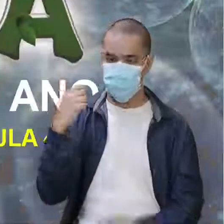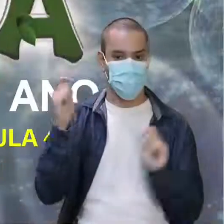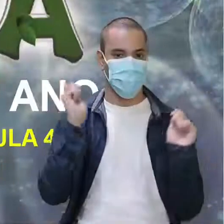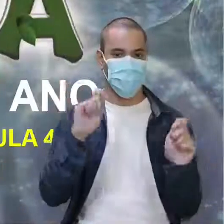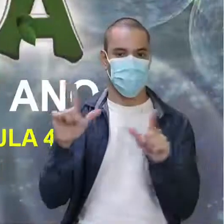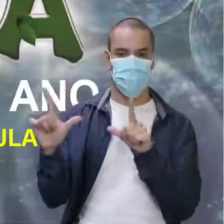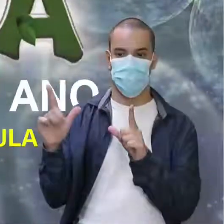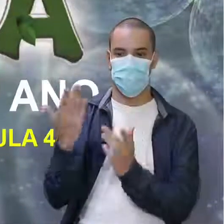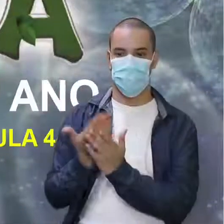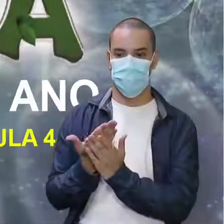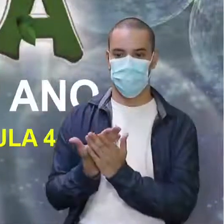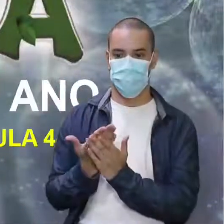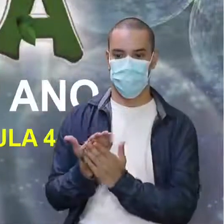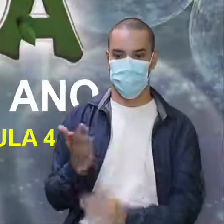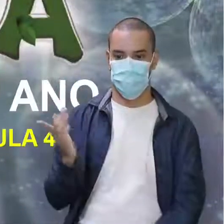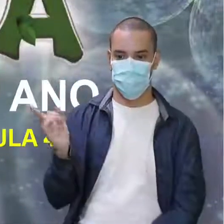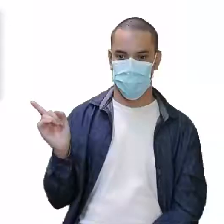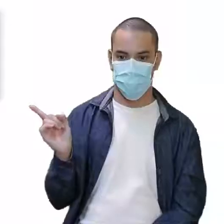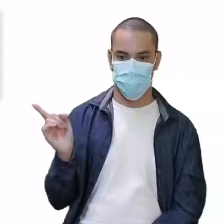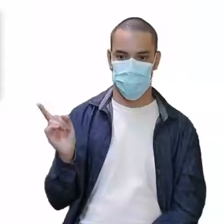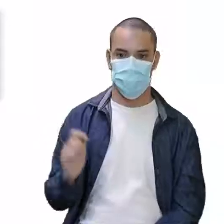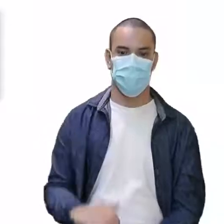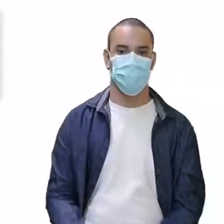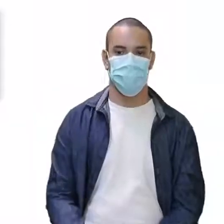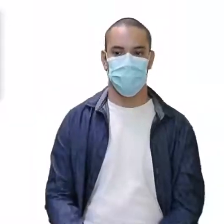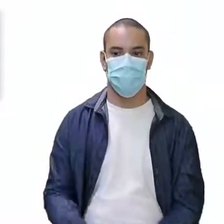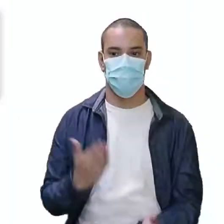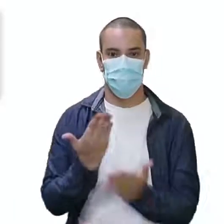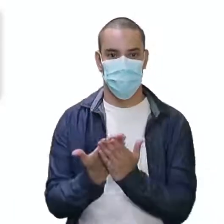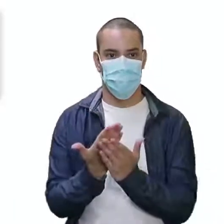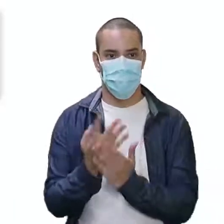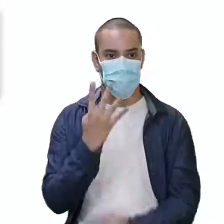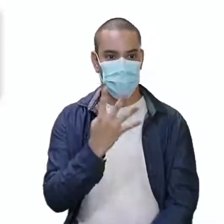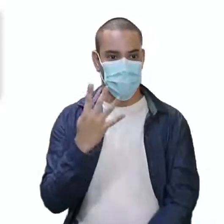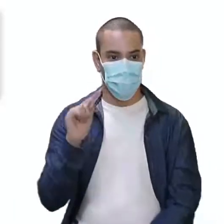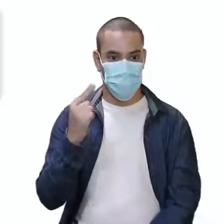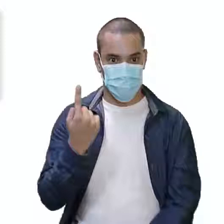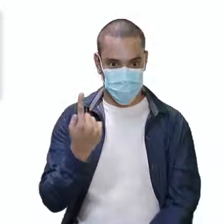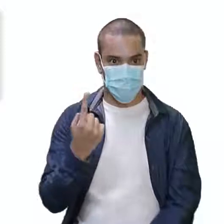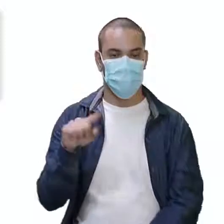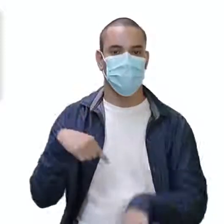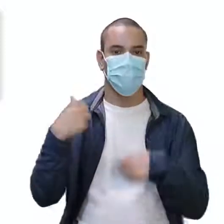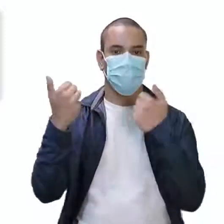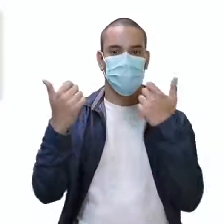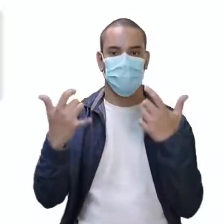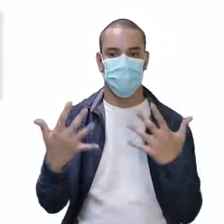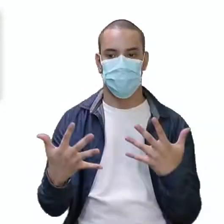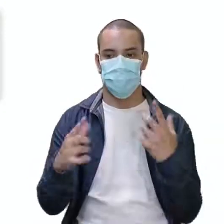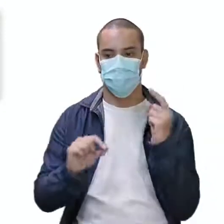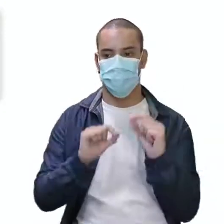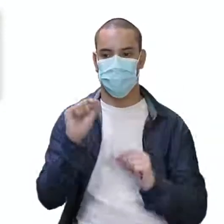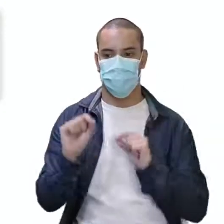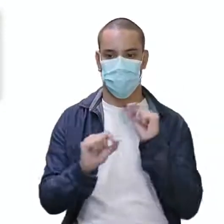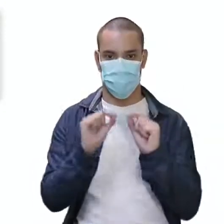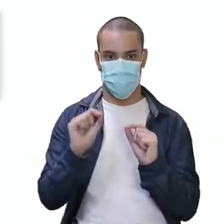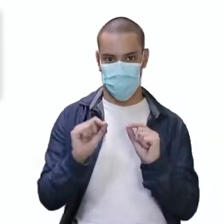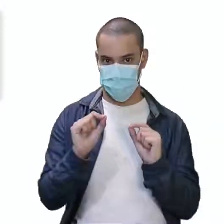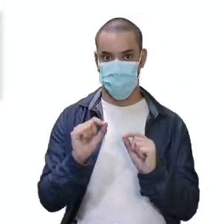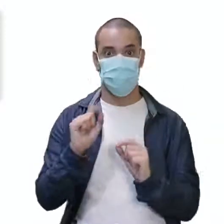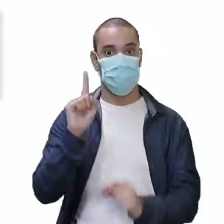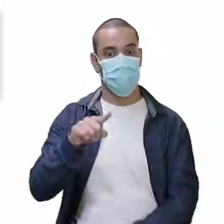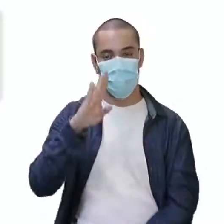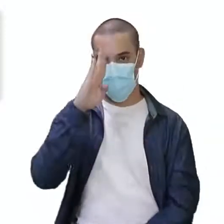para a gente ver a nossa aula, olha lá. Aula 44.1, nós vamos falar de um